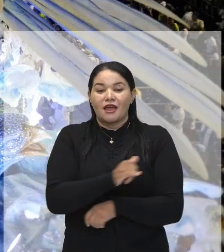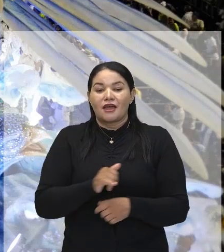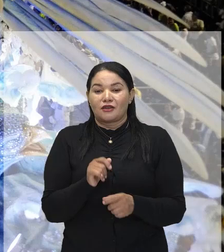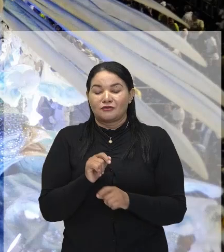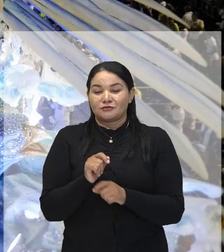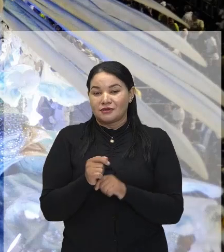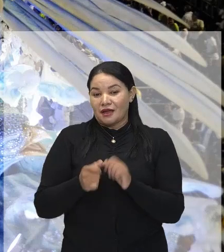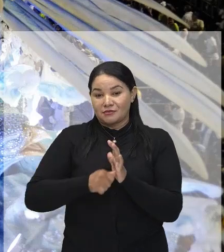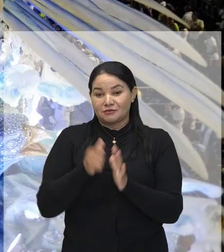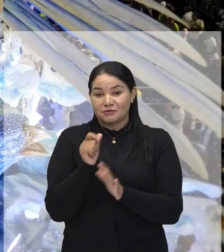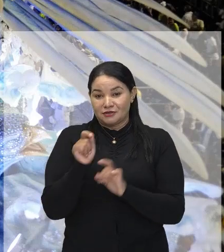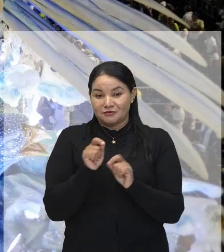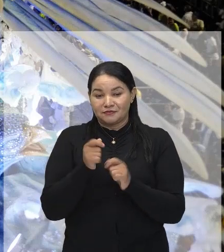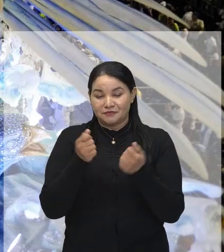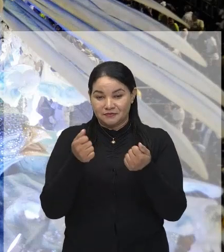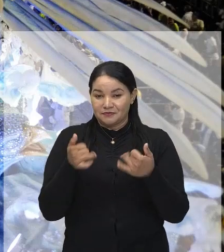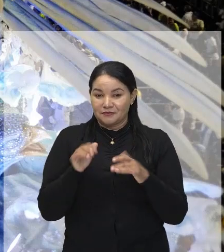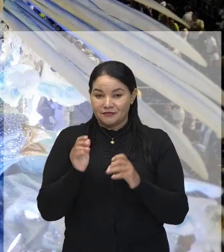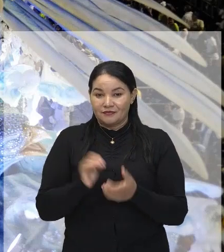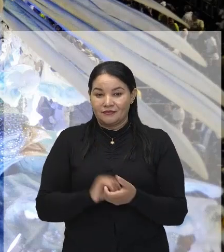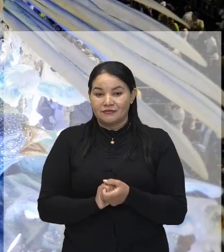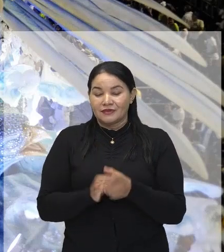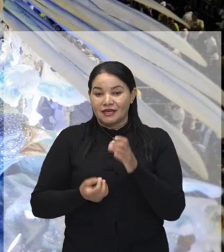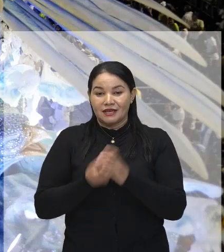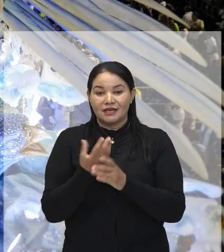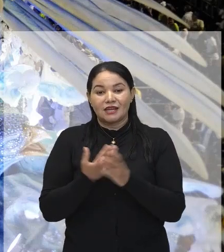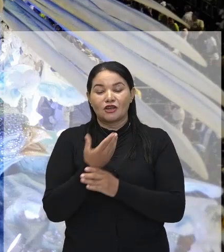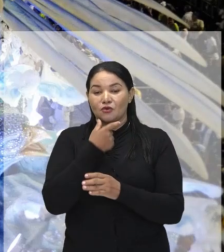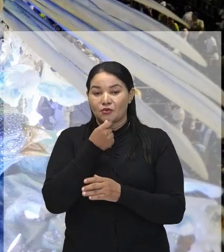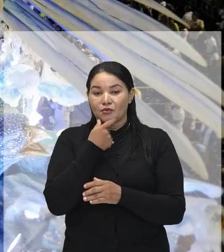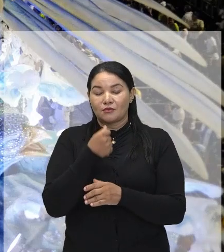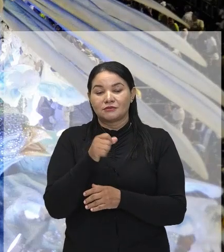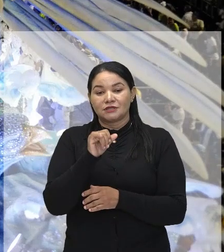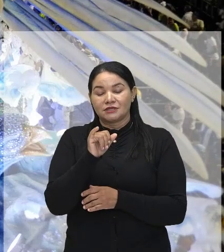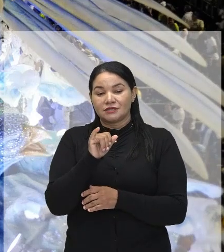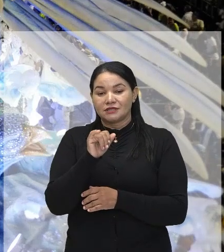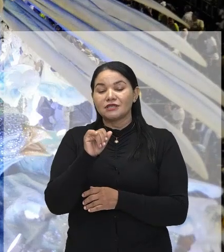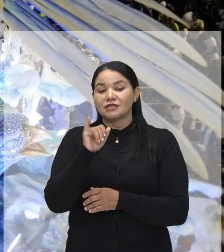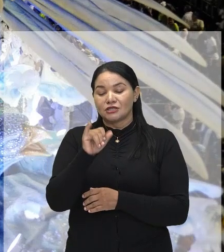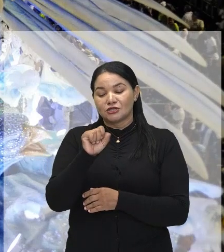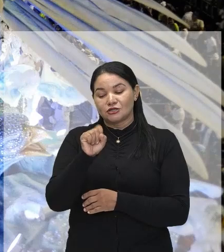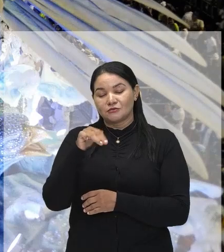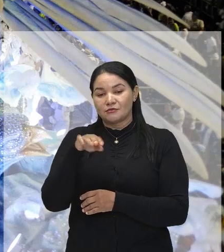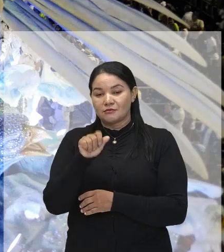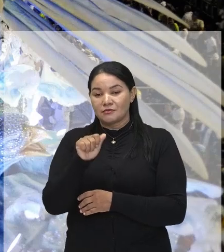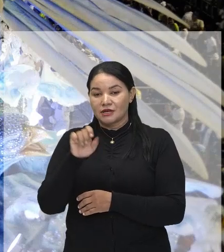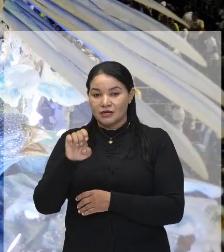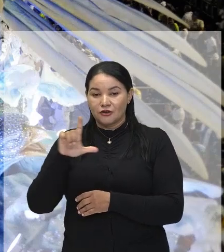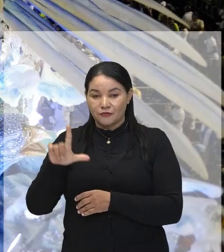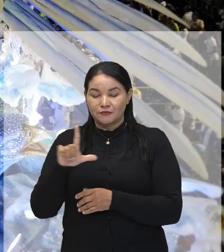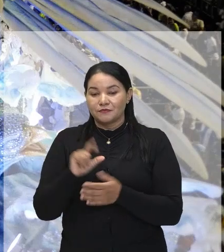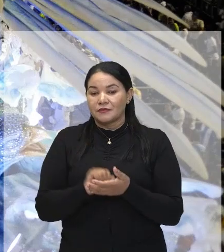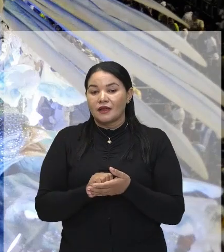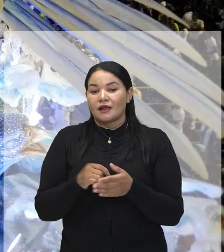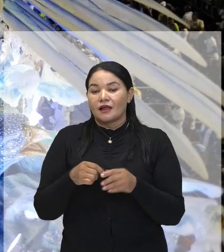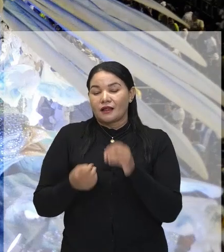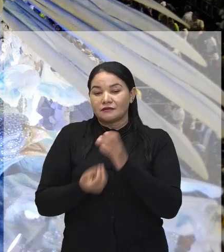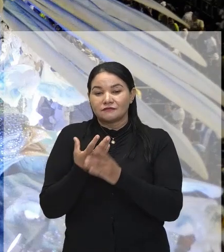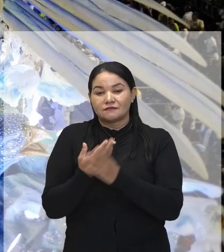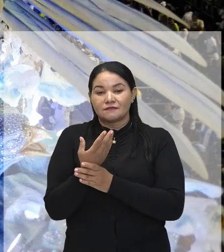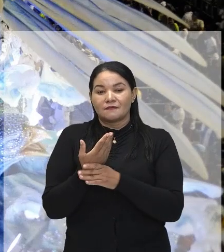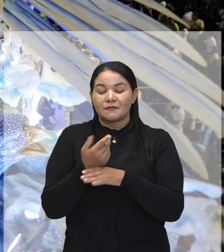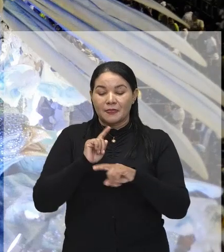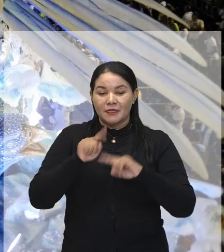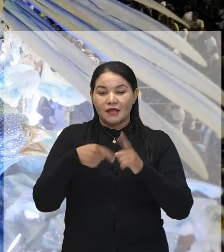Falar. Foi criada pelo sambista carioca Ismael Silva. Anos mais tarde, a Deixa Falar transformou-se na escola